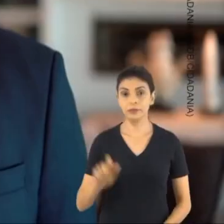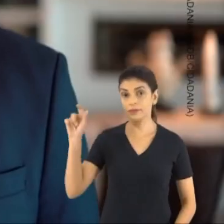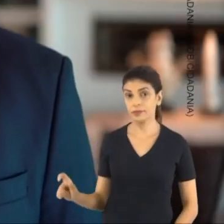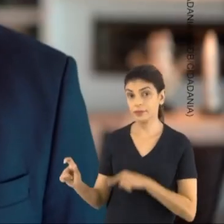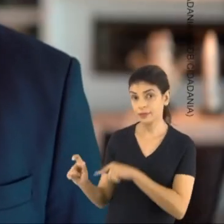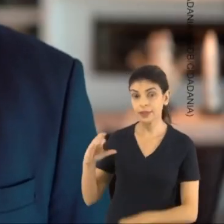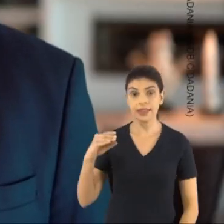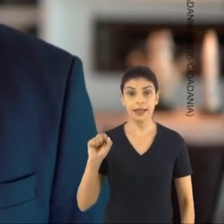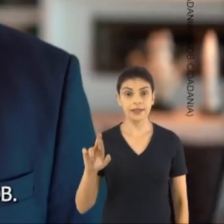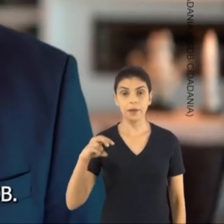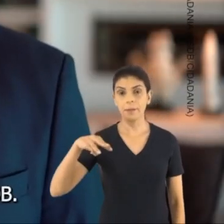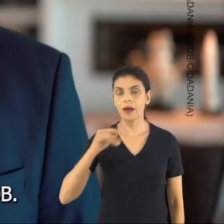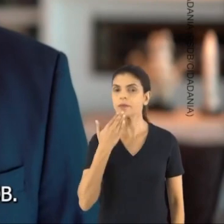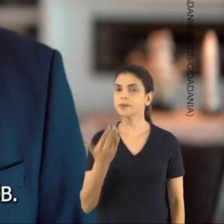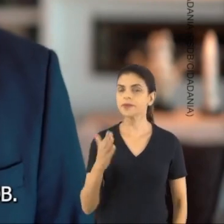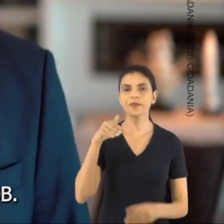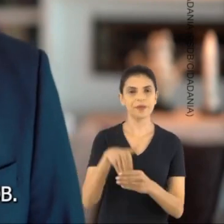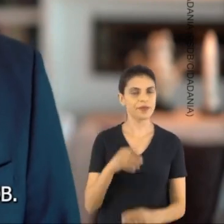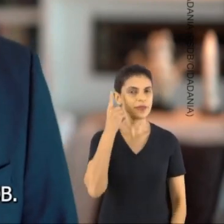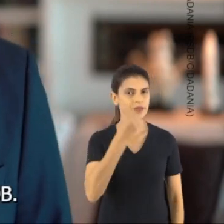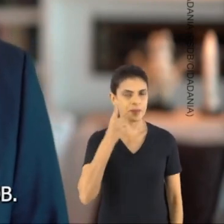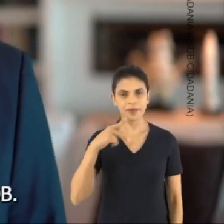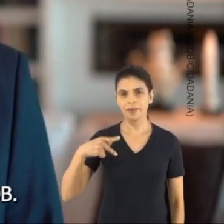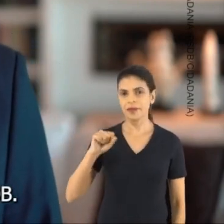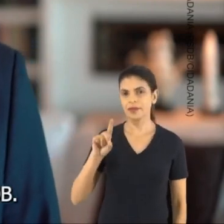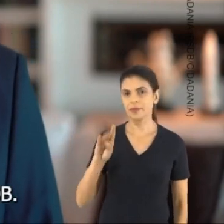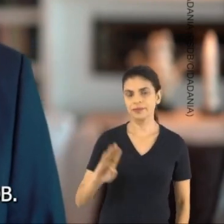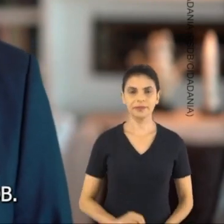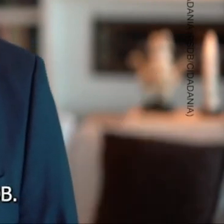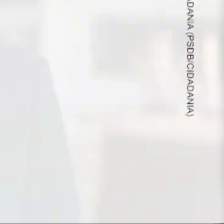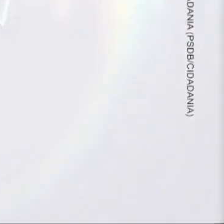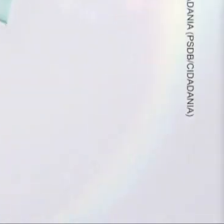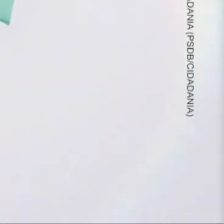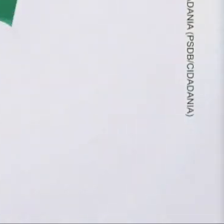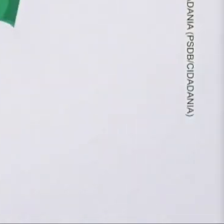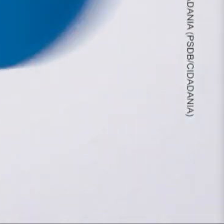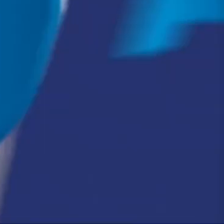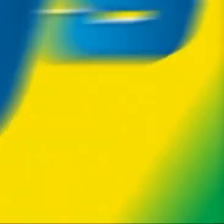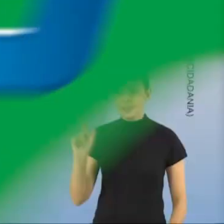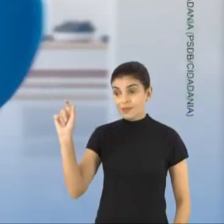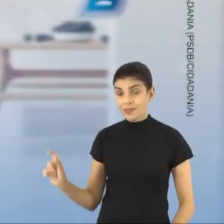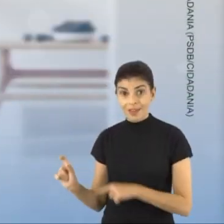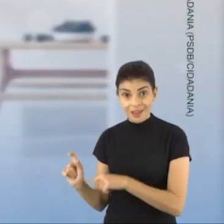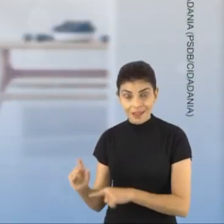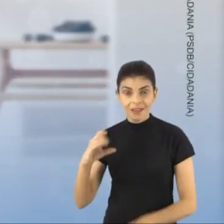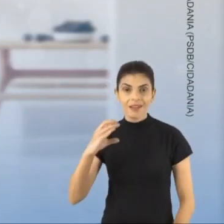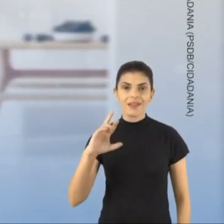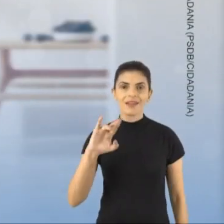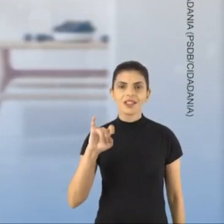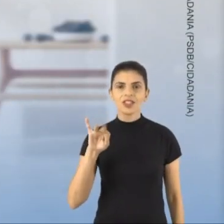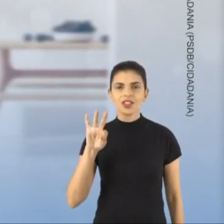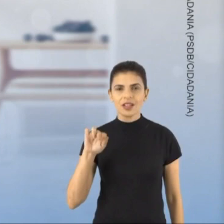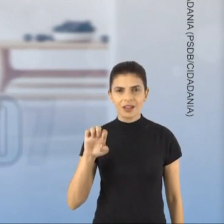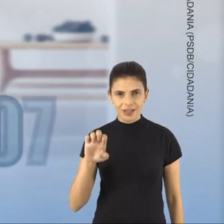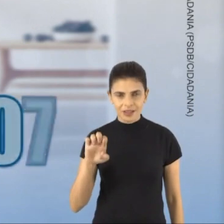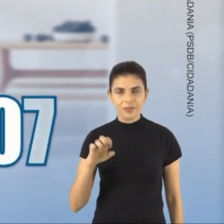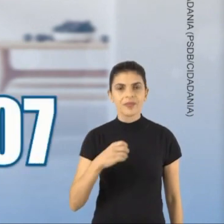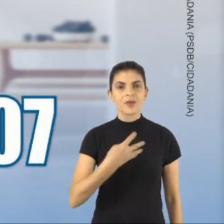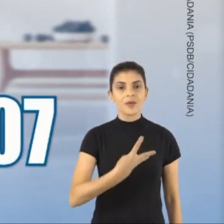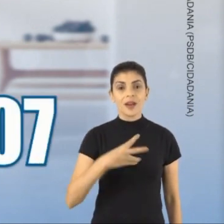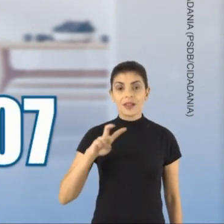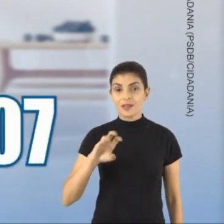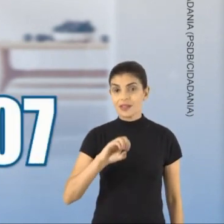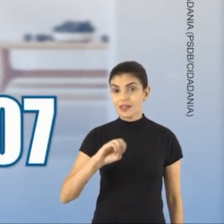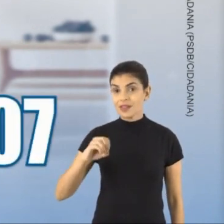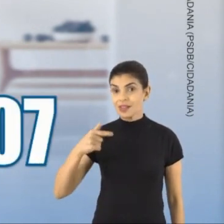Eu sou César Maia. Eu peço o seu voto. Os deputados do PSDB. Olá pessoal, eu sou o Cristiane Guerra, número